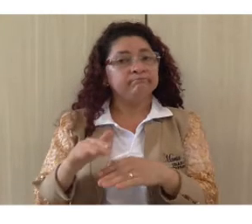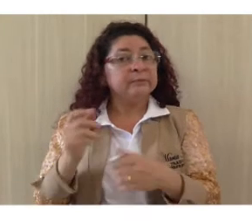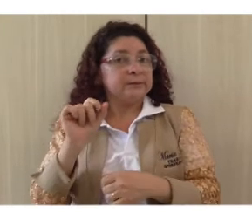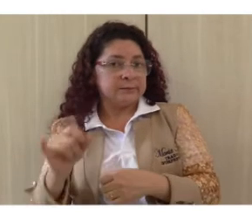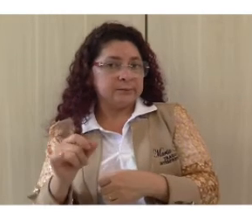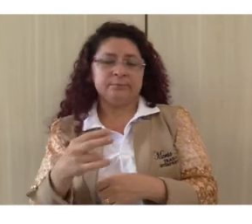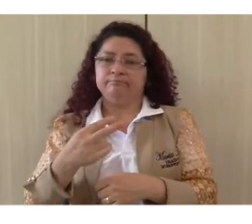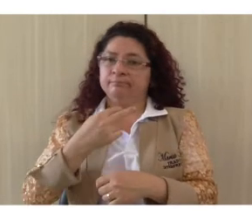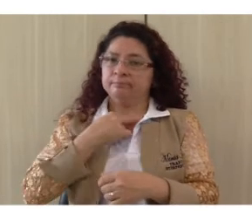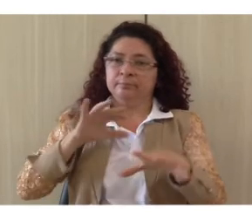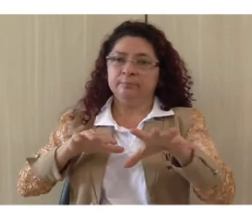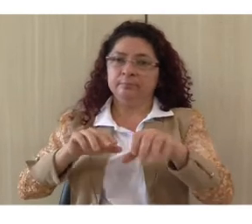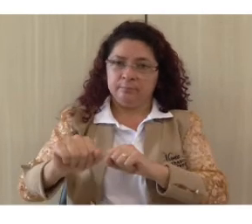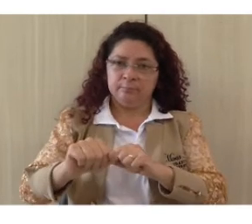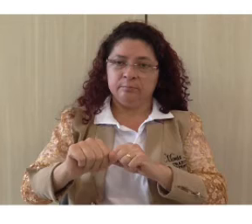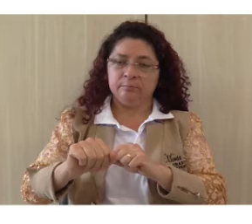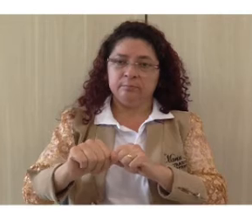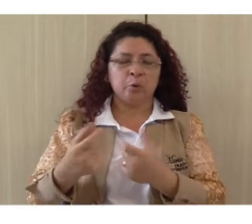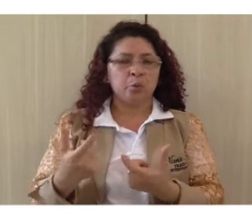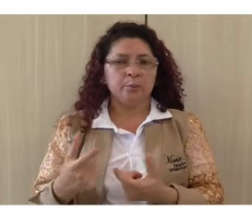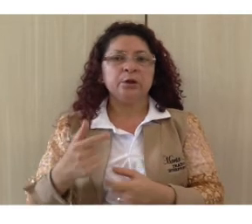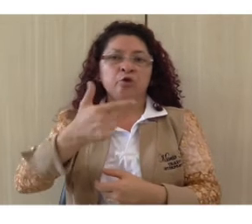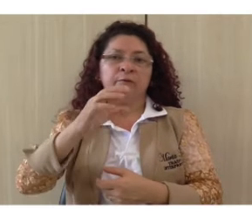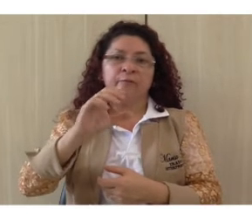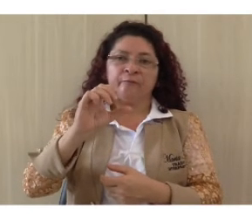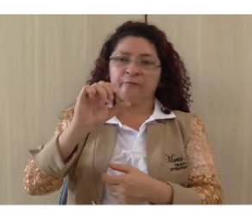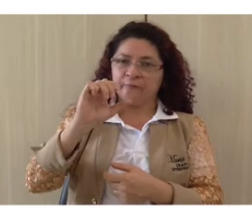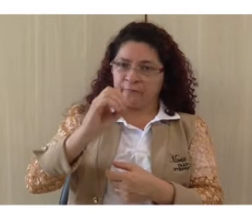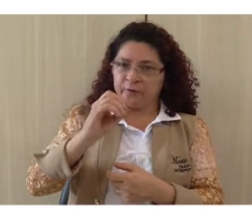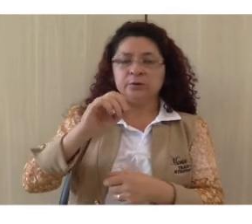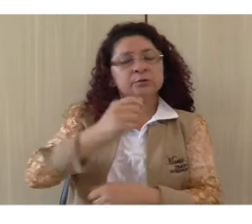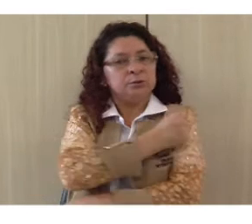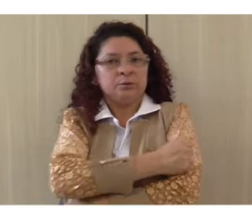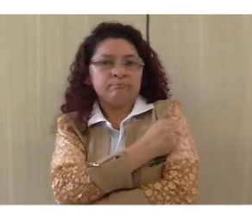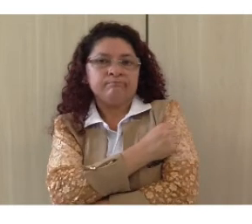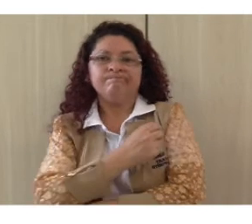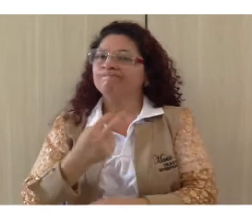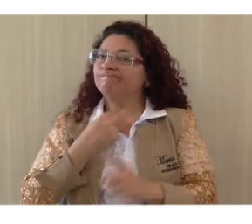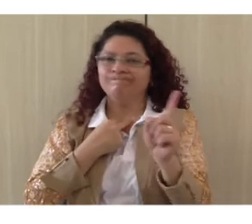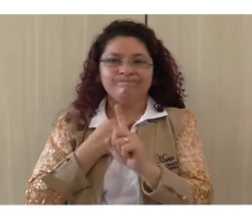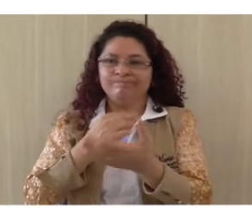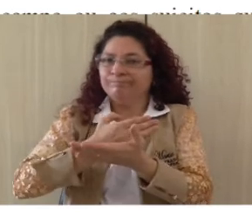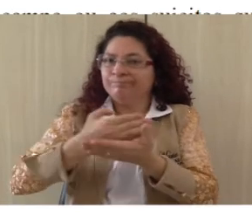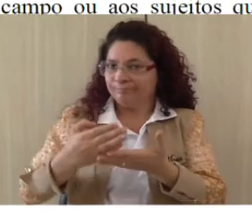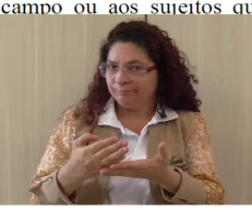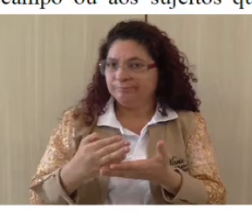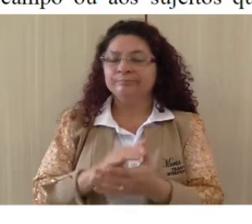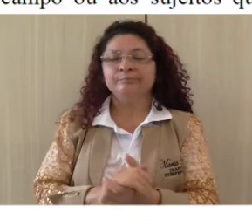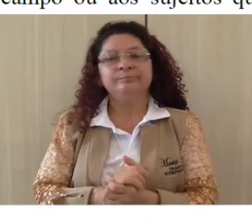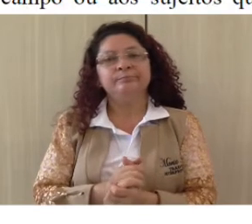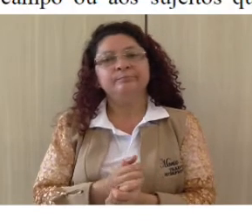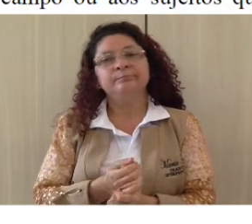não se forme turma com no mínimo 20 alunos, o curso estará impedido de iniciar suas